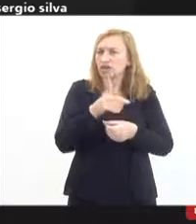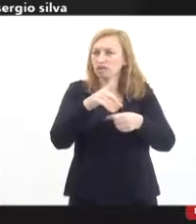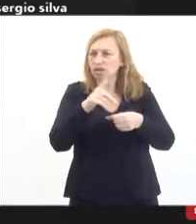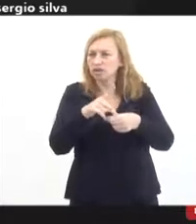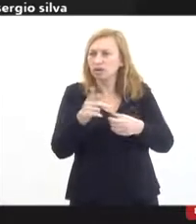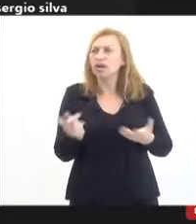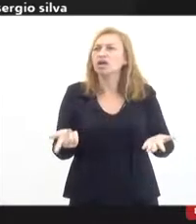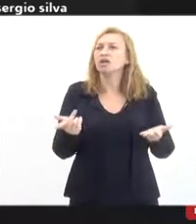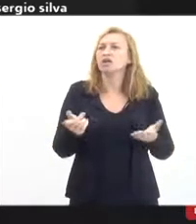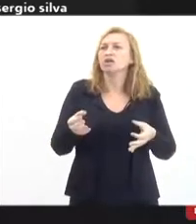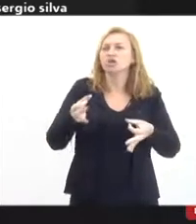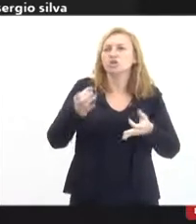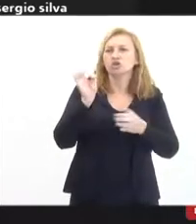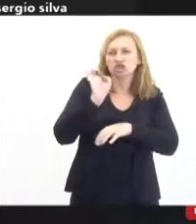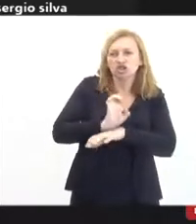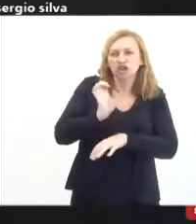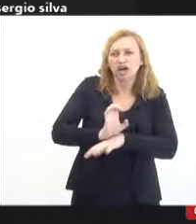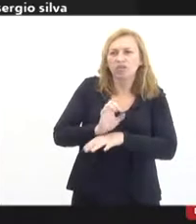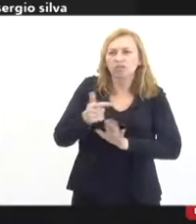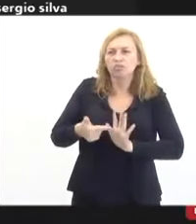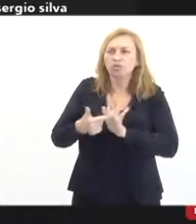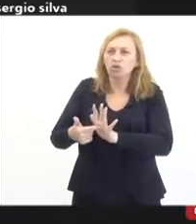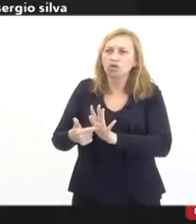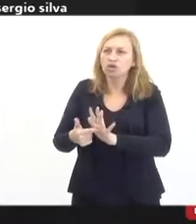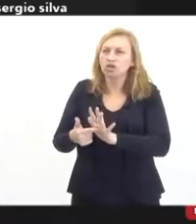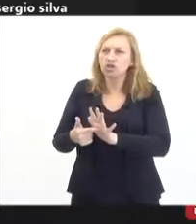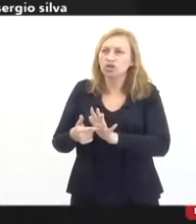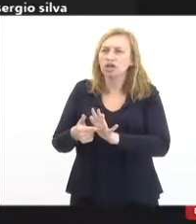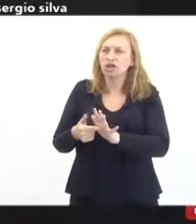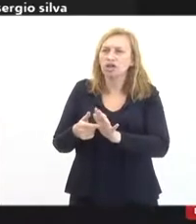Estado, julga que tem grande chance de perder,